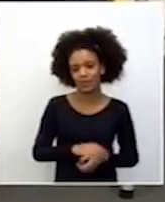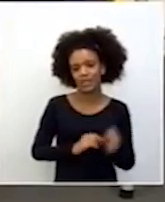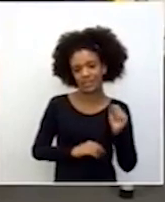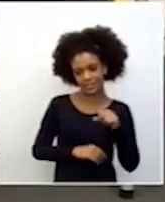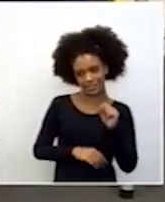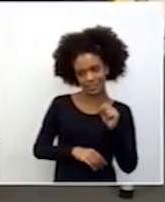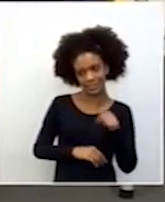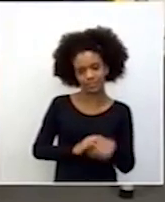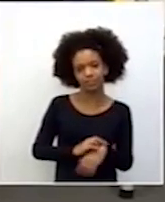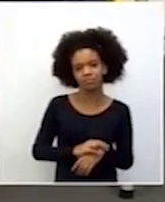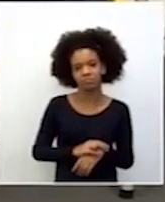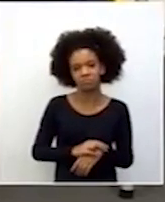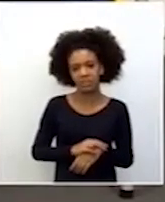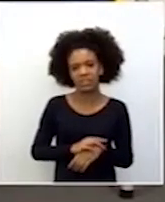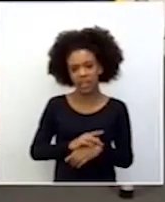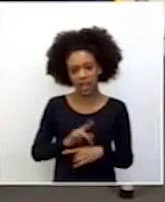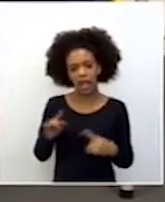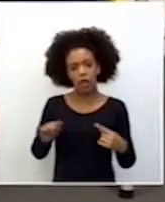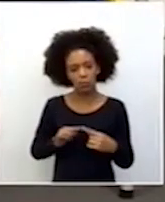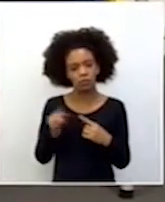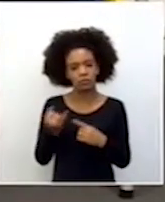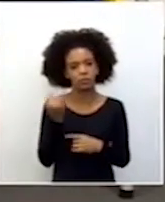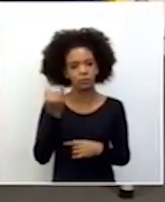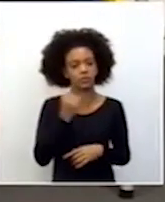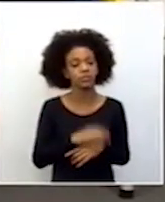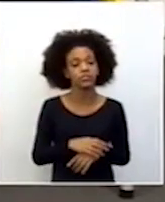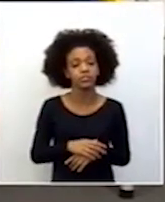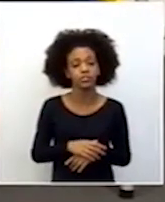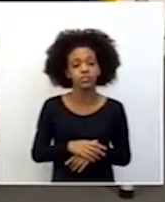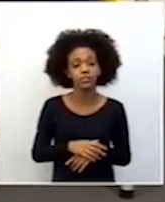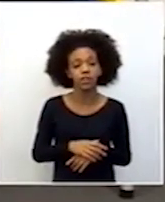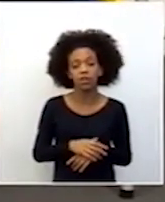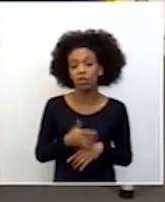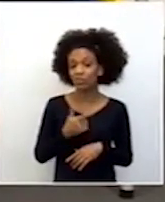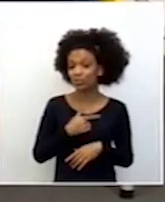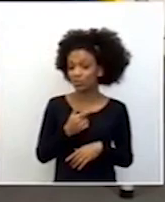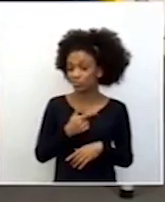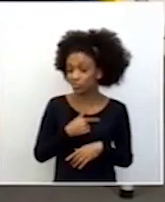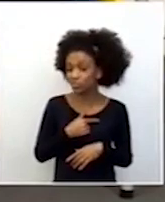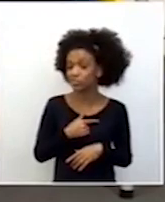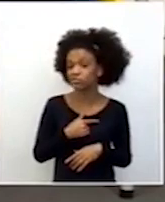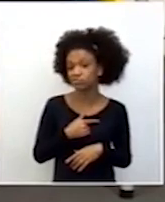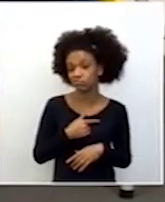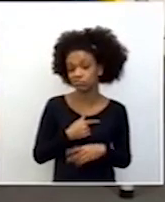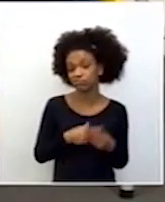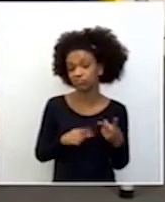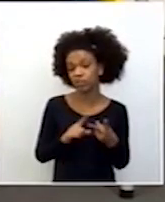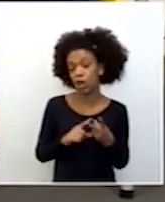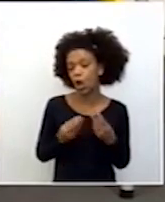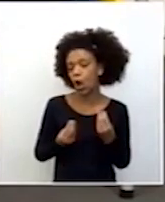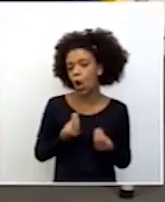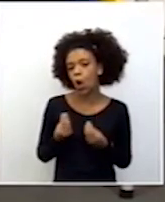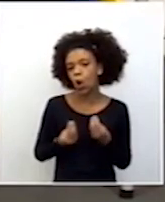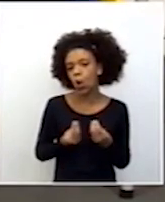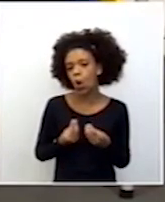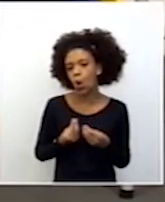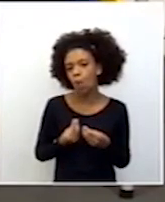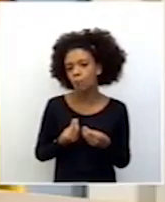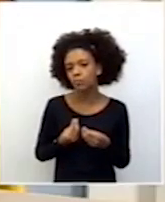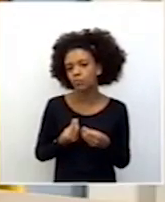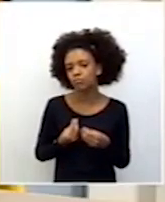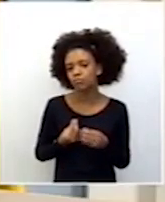bem. Outro ponto que a gente falou aqui, sobre a questão do ridículo, em como a gente pode dar algum